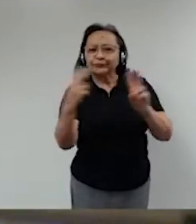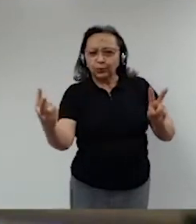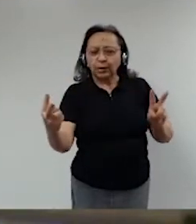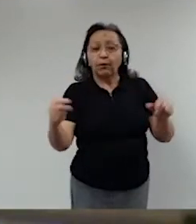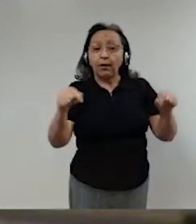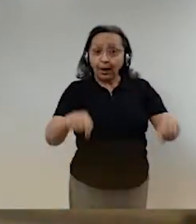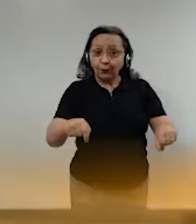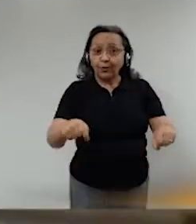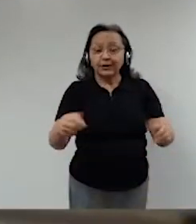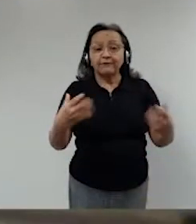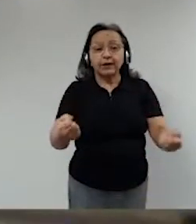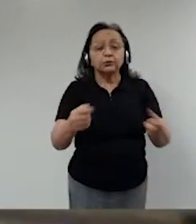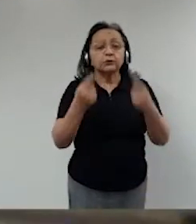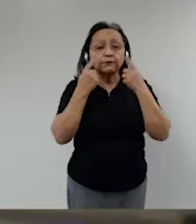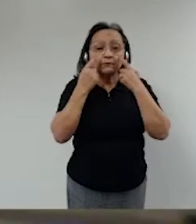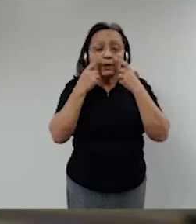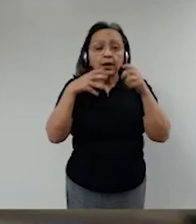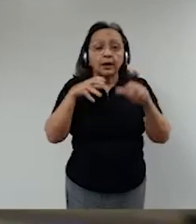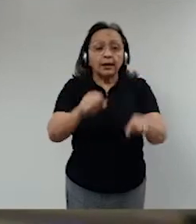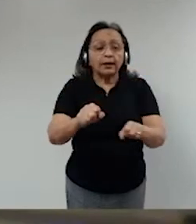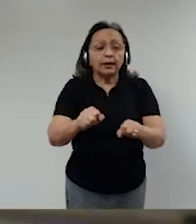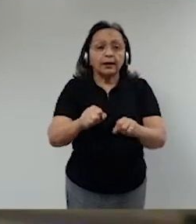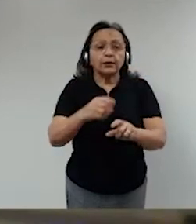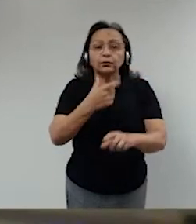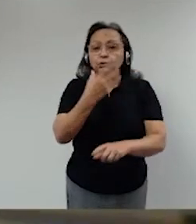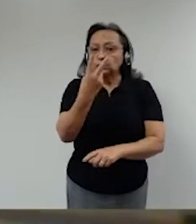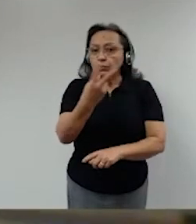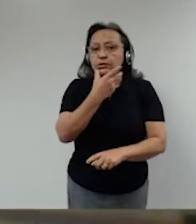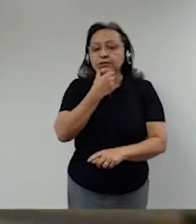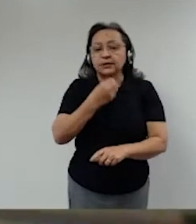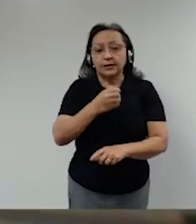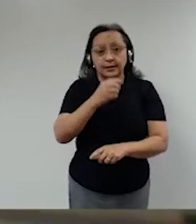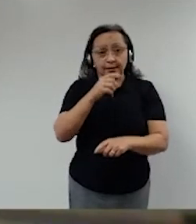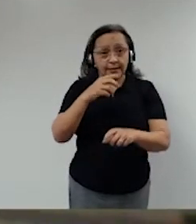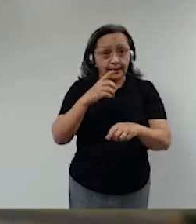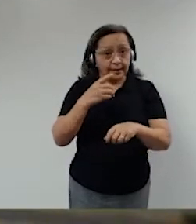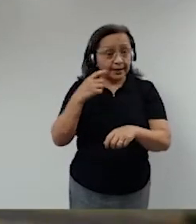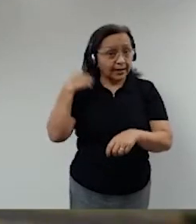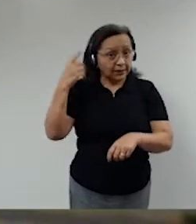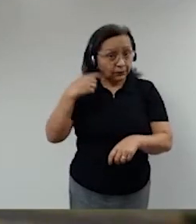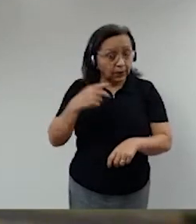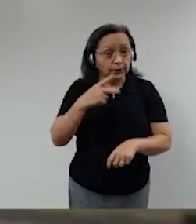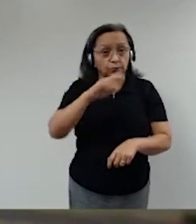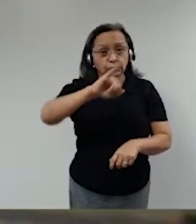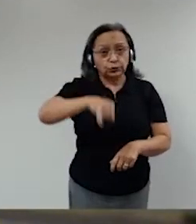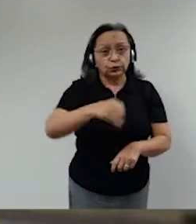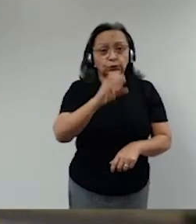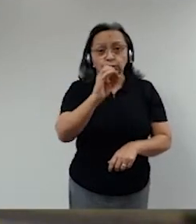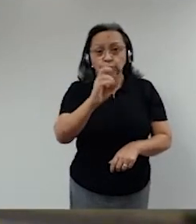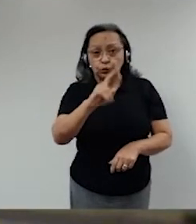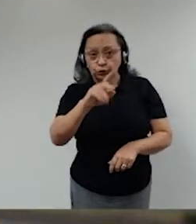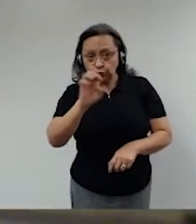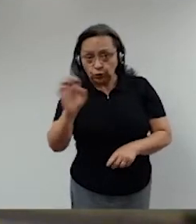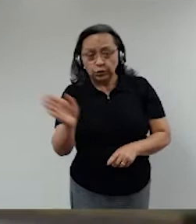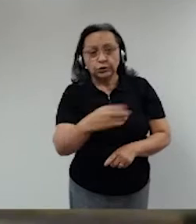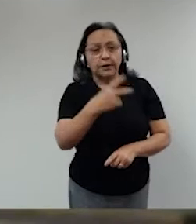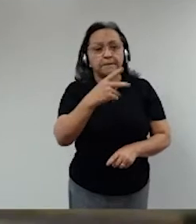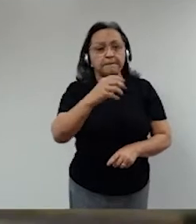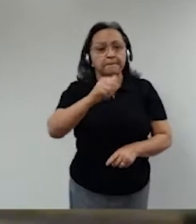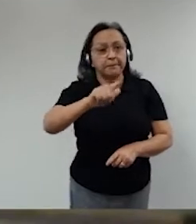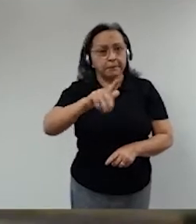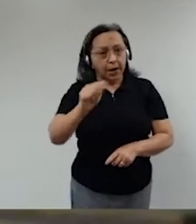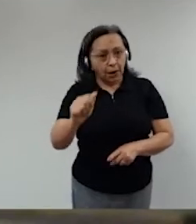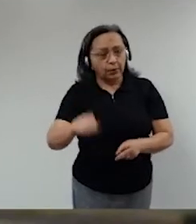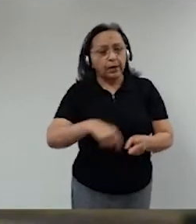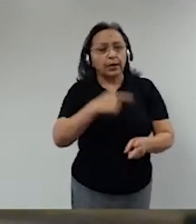noite, ouviremos os advogados Diógenes Júnior e Paula Moura e a professora Maria de Fátima Freire de Sá. Eu